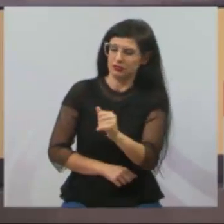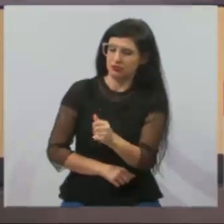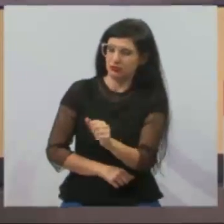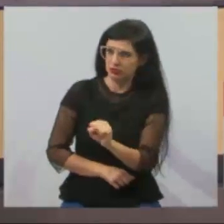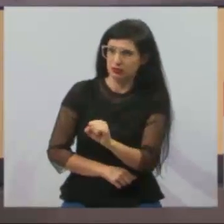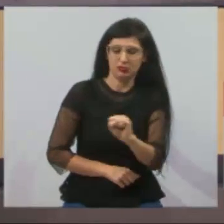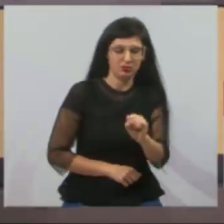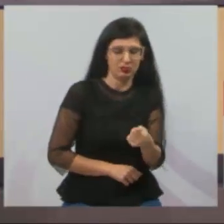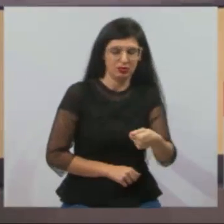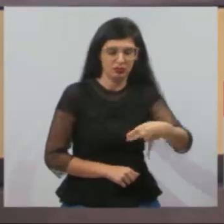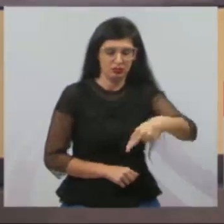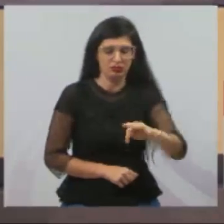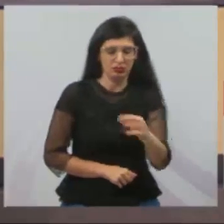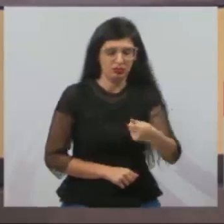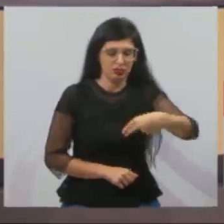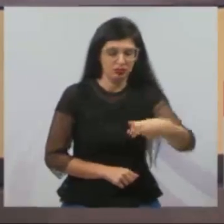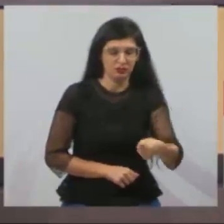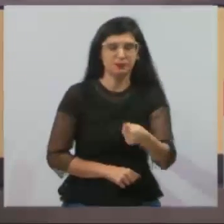Santana.